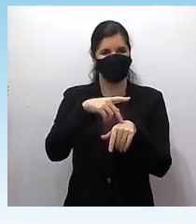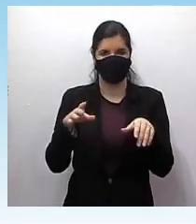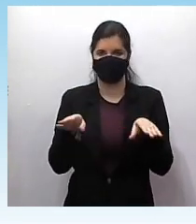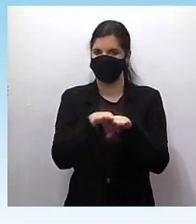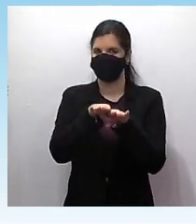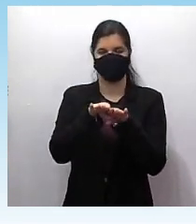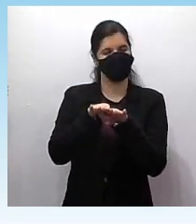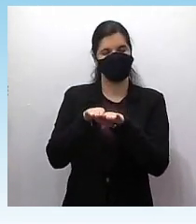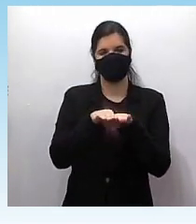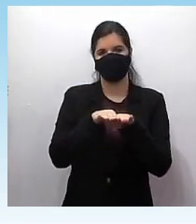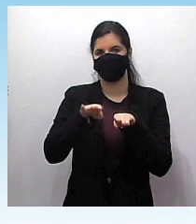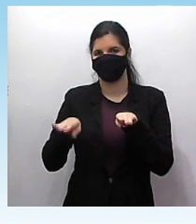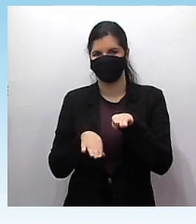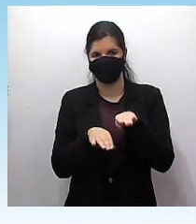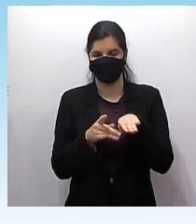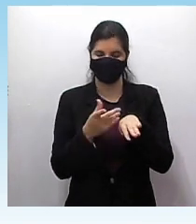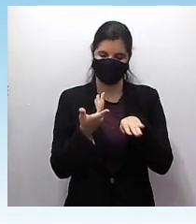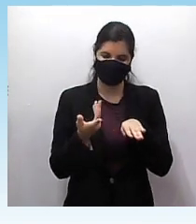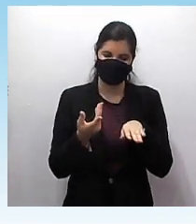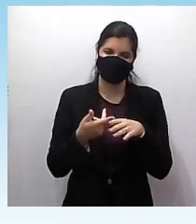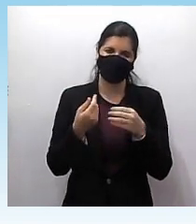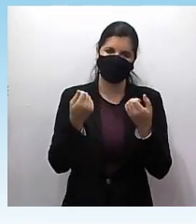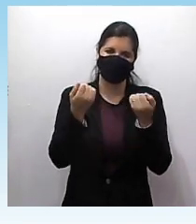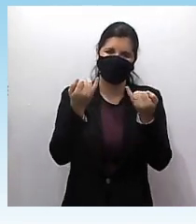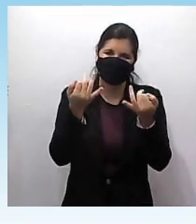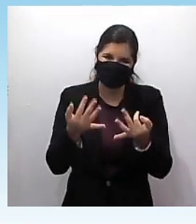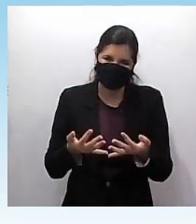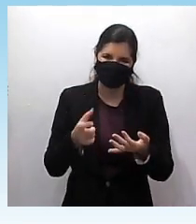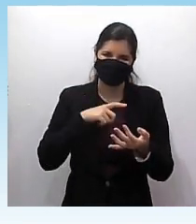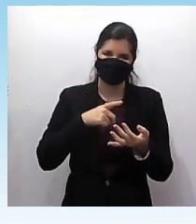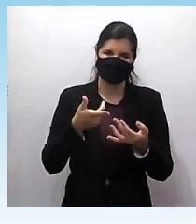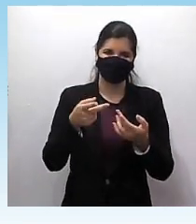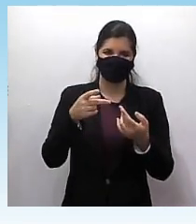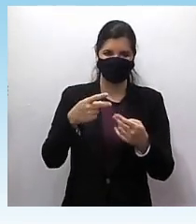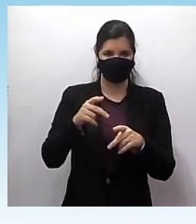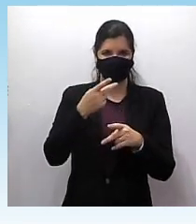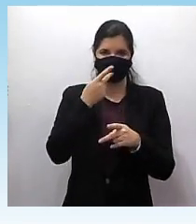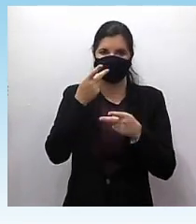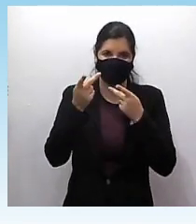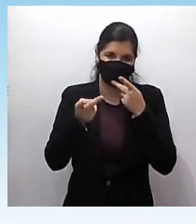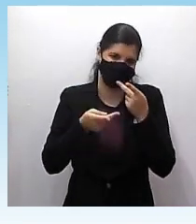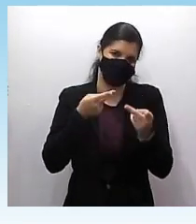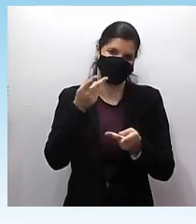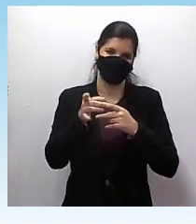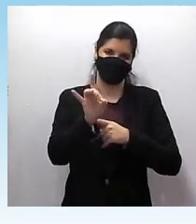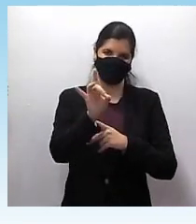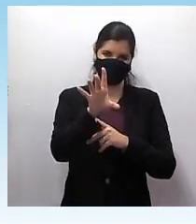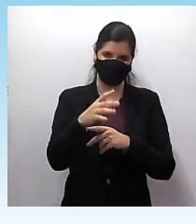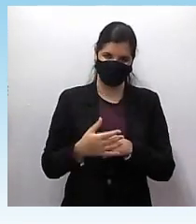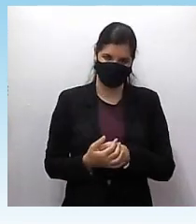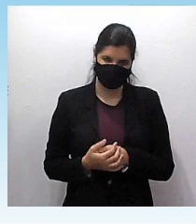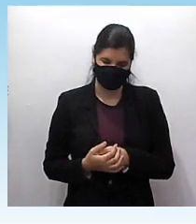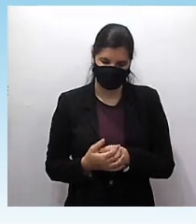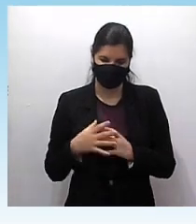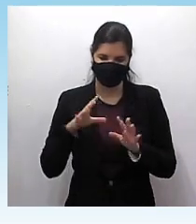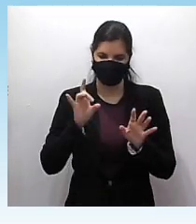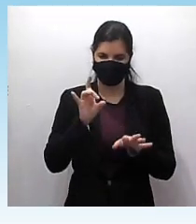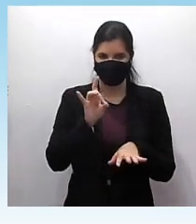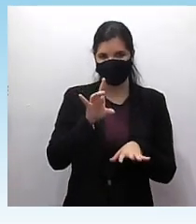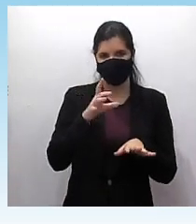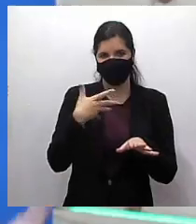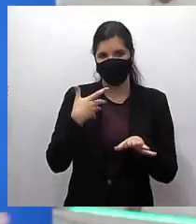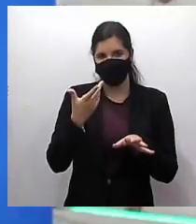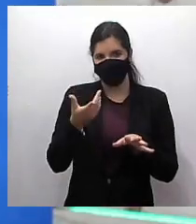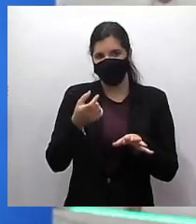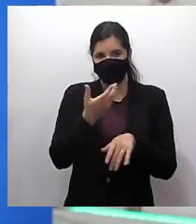alinhados. Como essa classificação ela é uma classificação de caráter pejorativo, ou seja, ela tem um